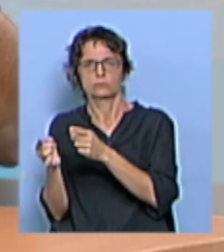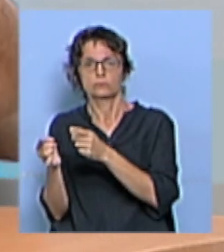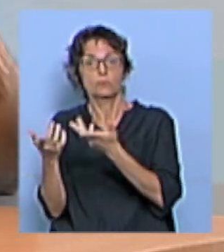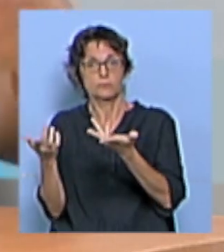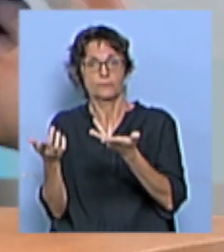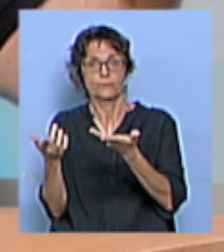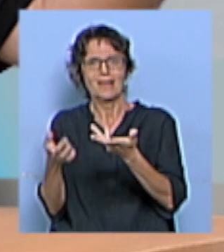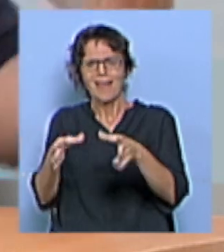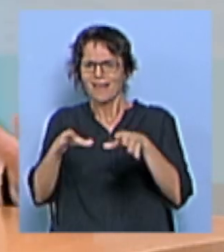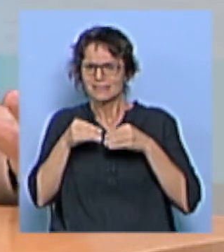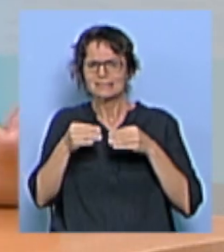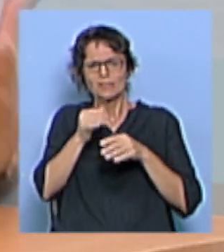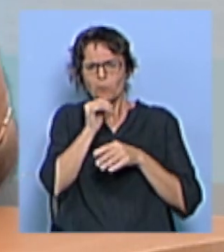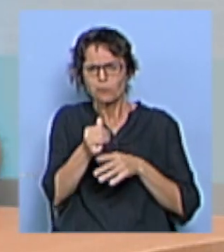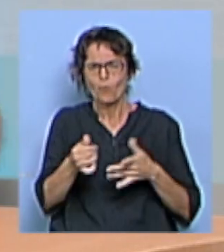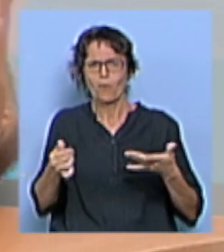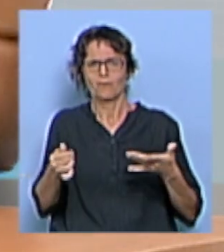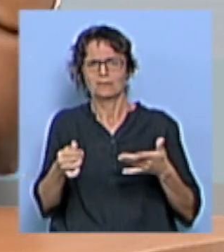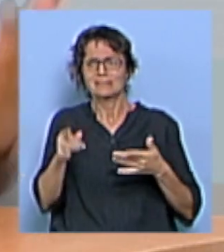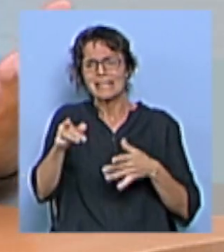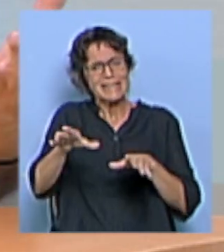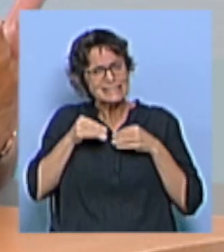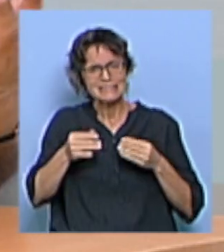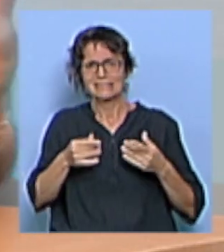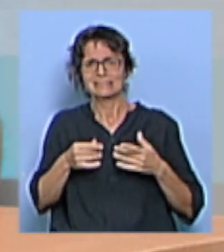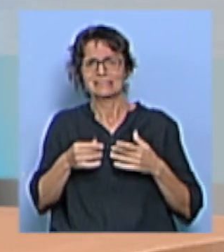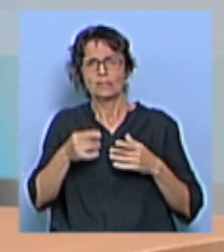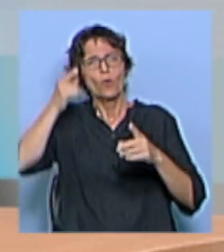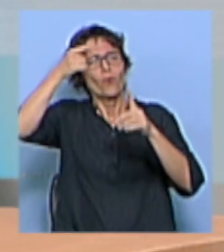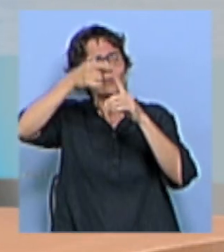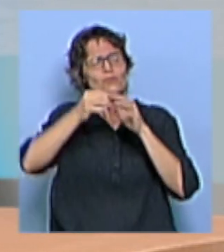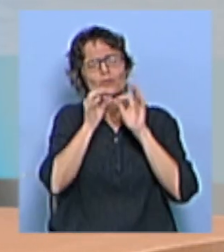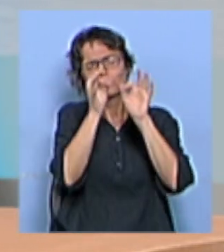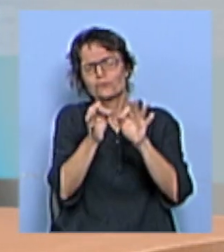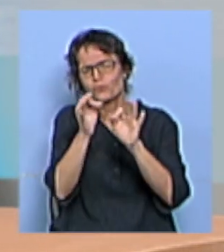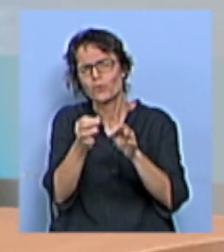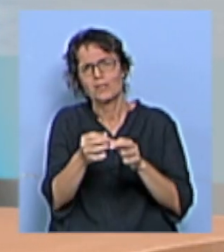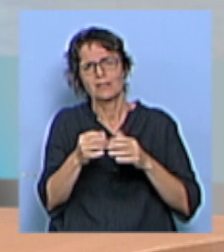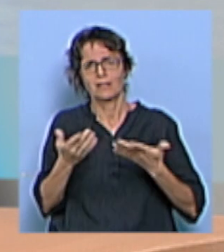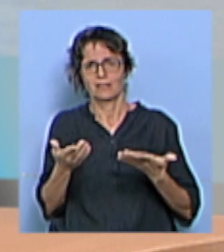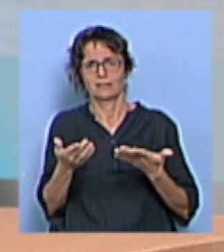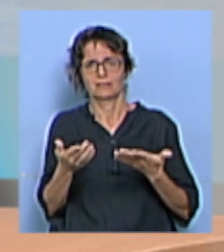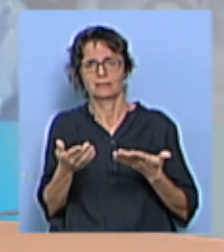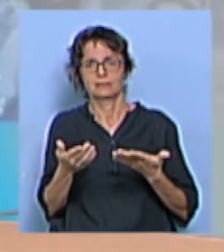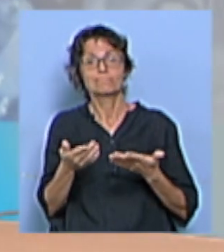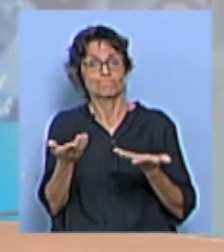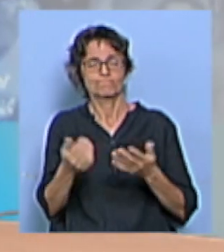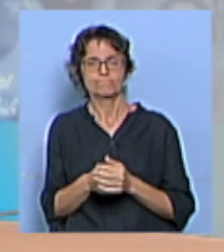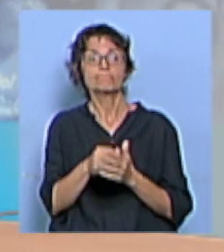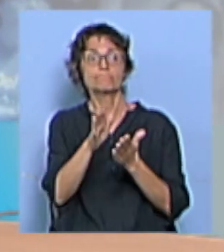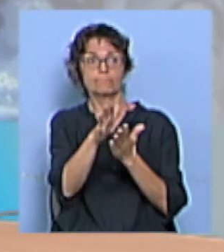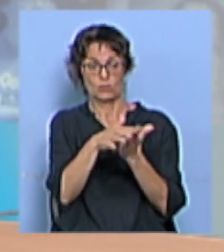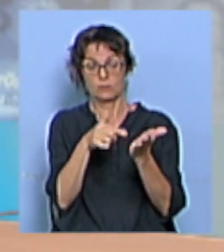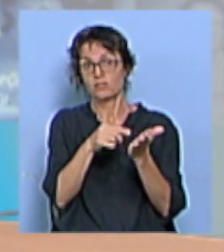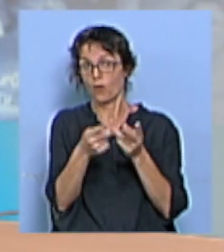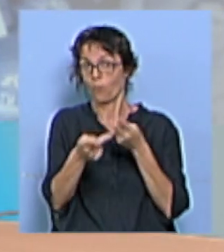até aceitou morrer pelo bem a fazer. Mas... Já estamos na análise, ao fim e ao cabo, deste Evangelho de Mateus,